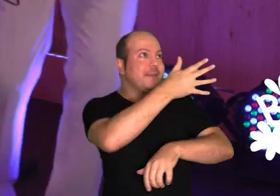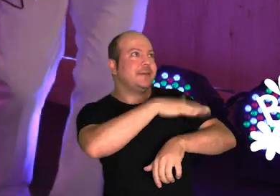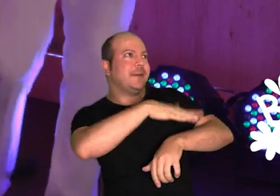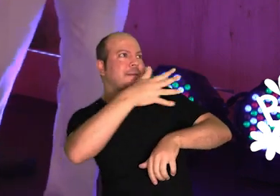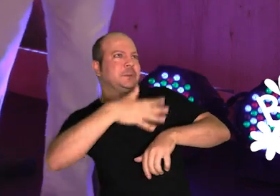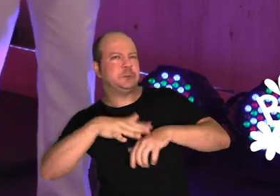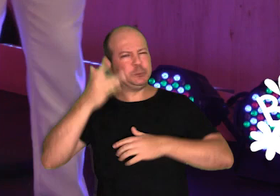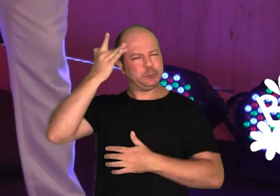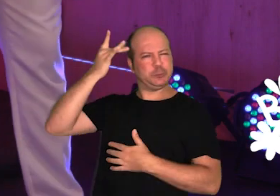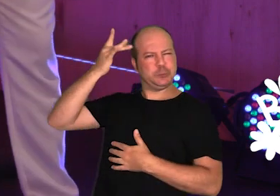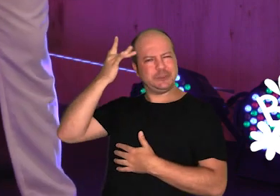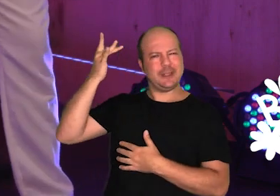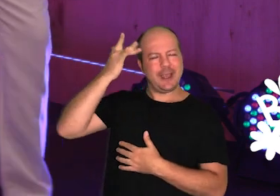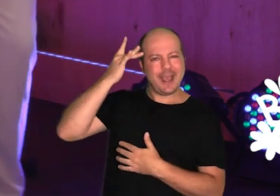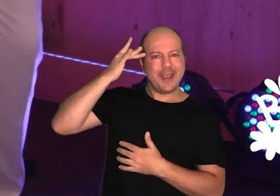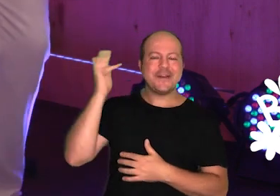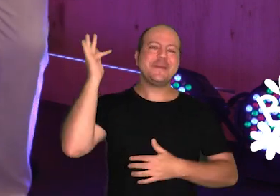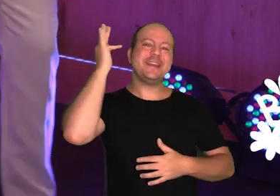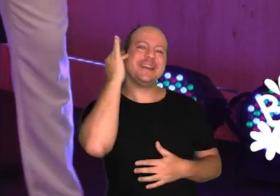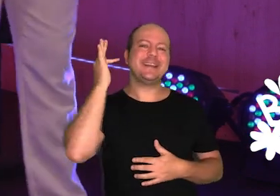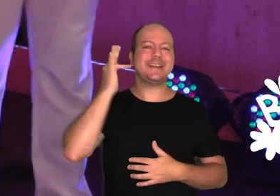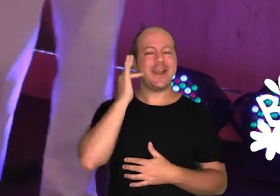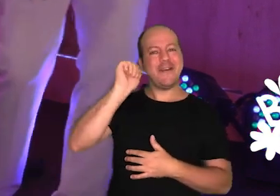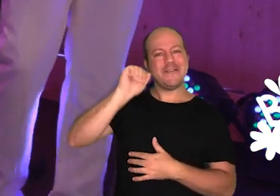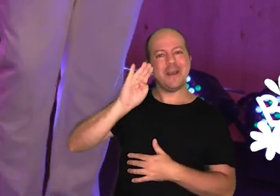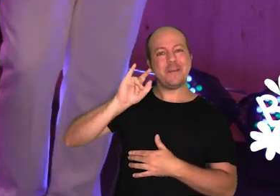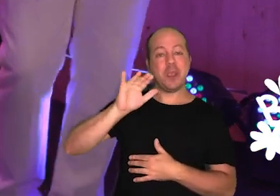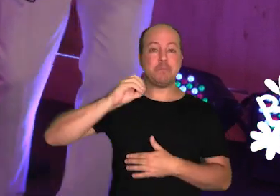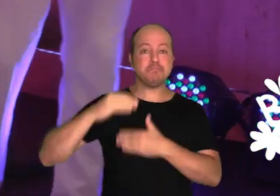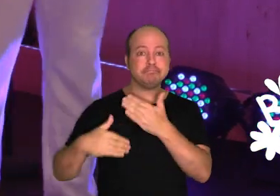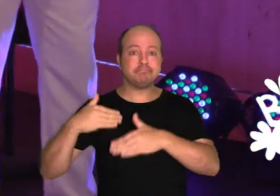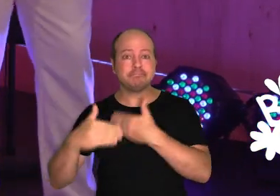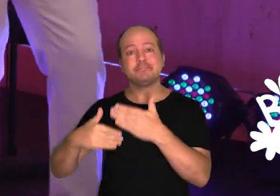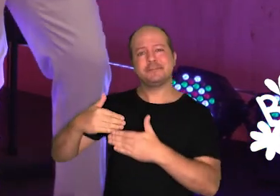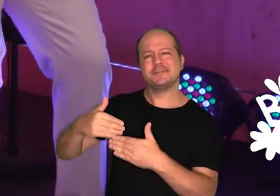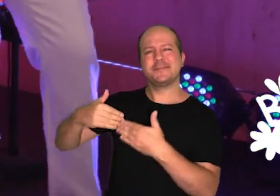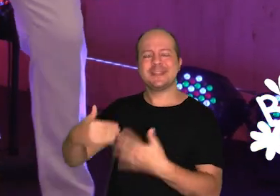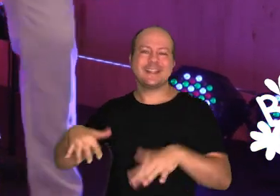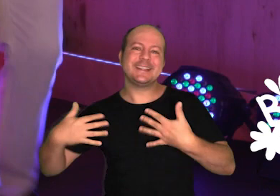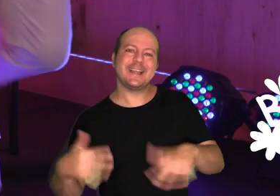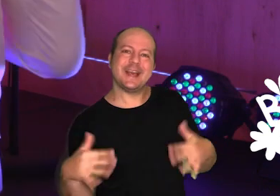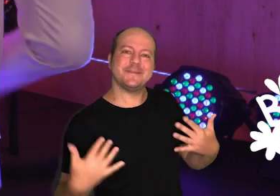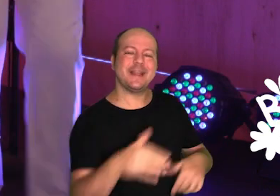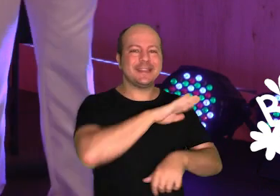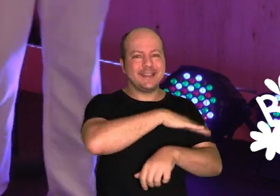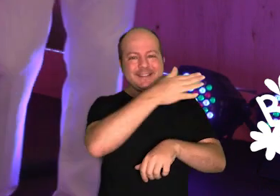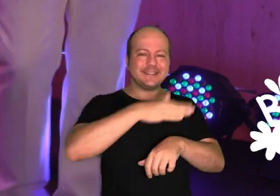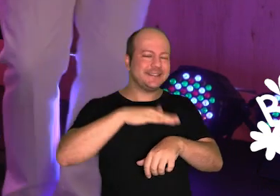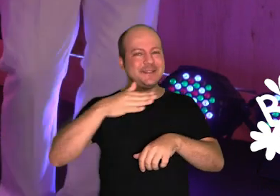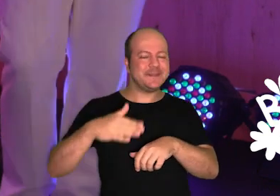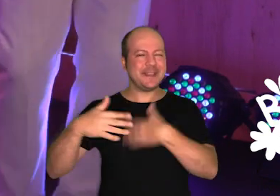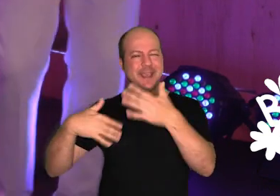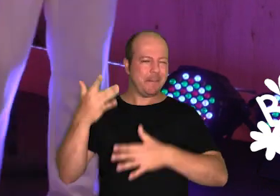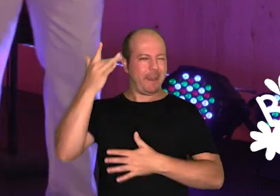serra matutano, de fir em fim, fã. É o Fabiano. Bano, catimbirimbano, serra